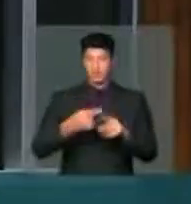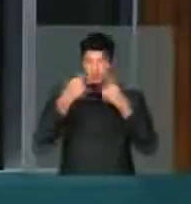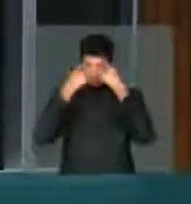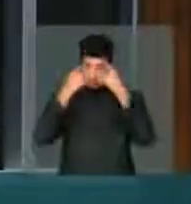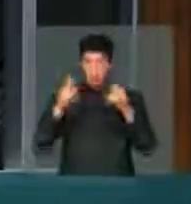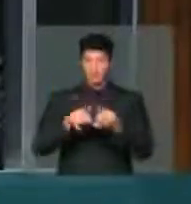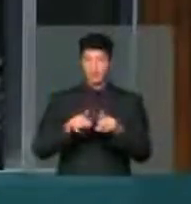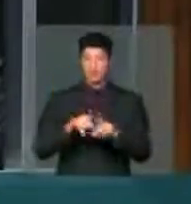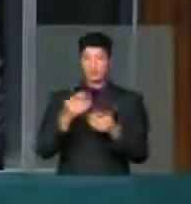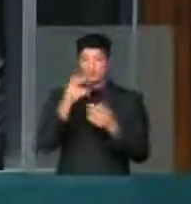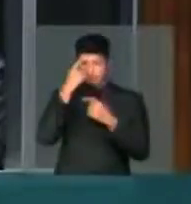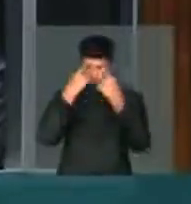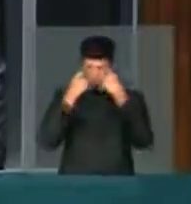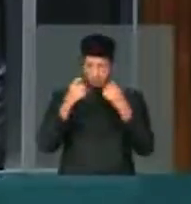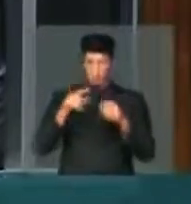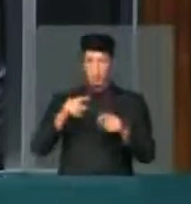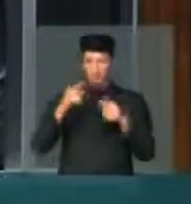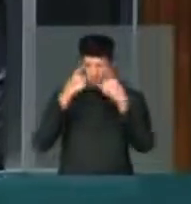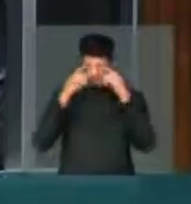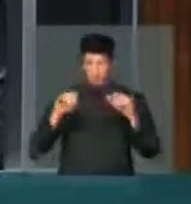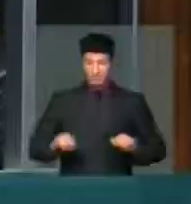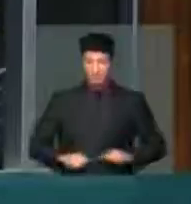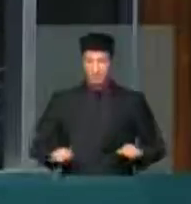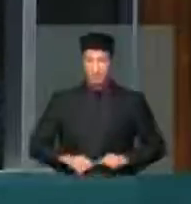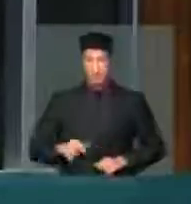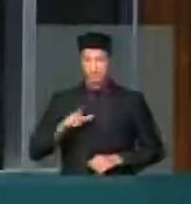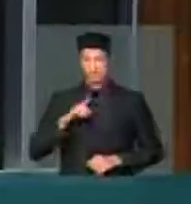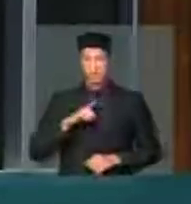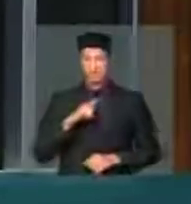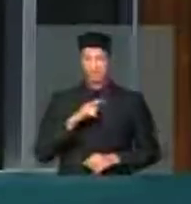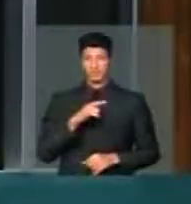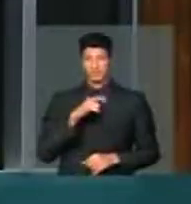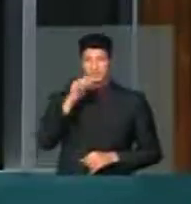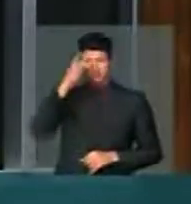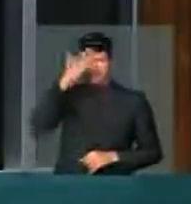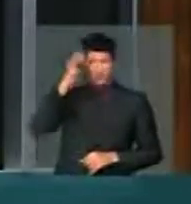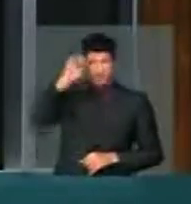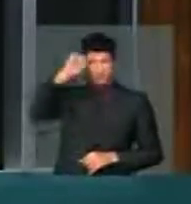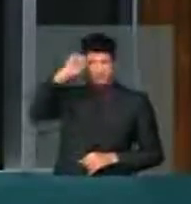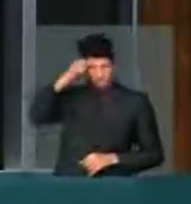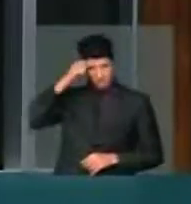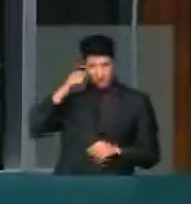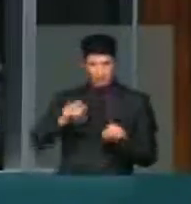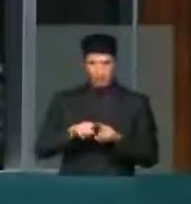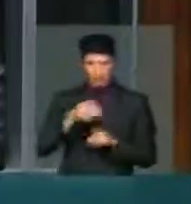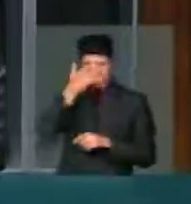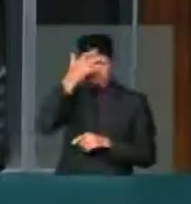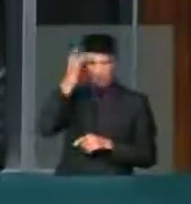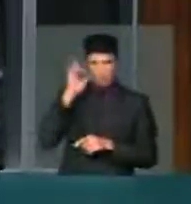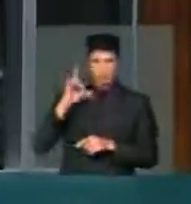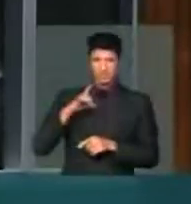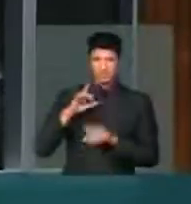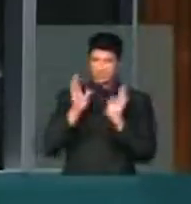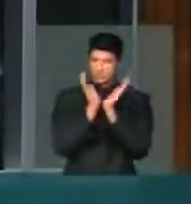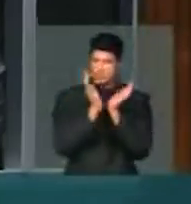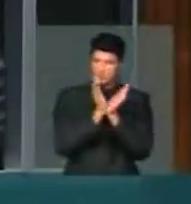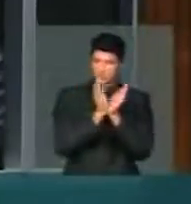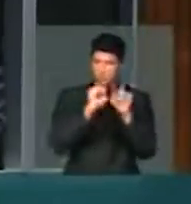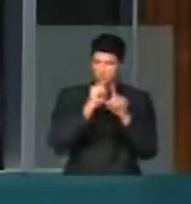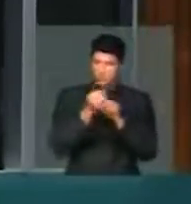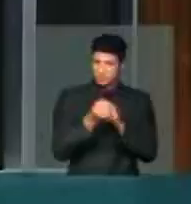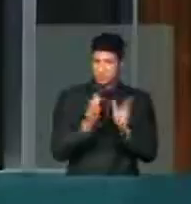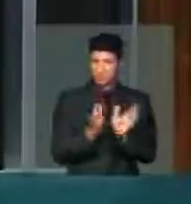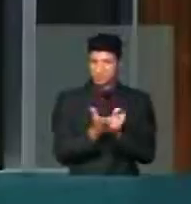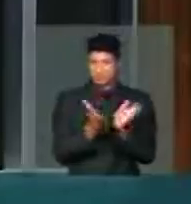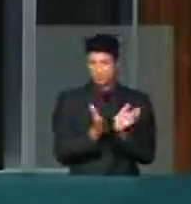vítimas dessa violência. E vítimas que têm cor são os negros, e vítimas que têm classe social, que são